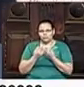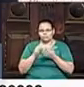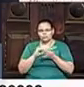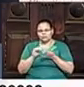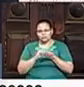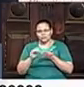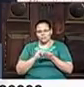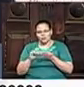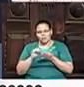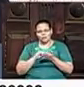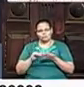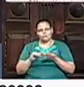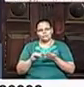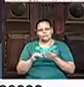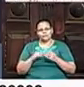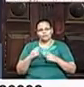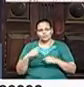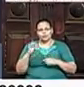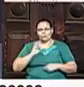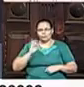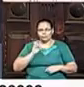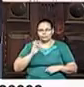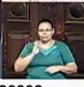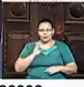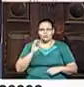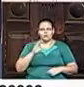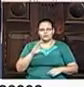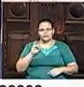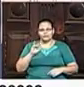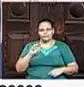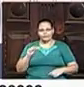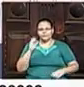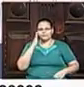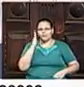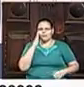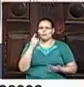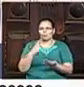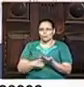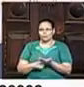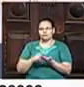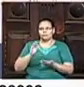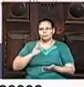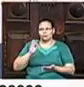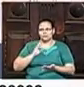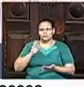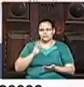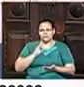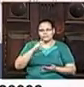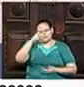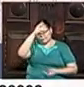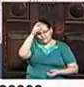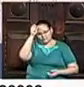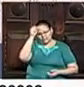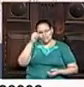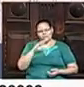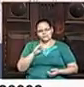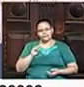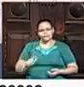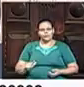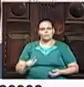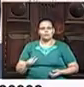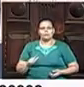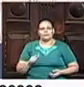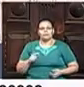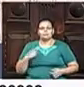dizer para os policiais civis, todos nós já sabemos aqui do nosso compromisso com a Polícia Militar e a Polícia Civil e com a segurança do Estado,